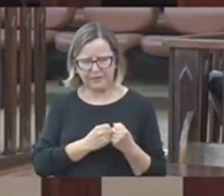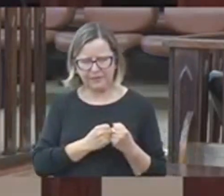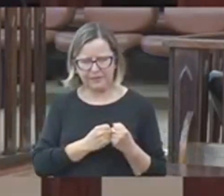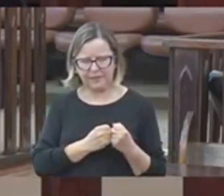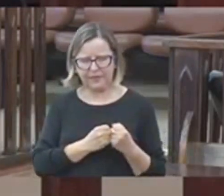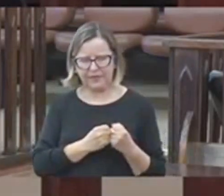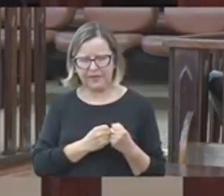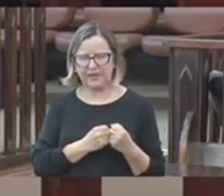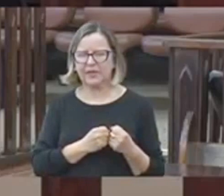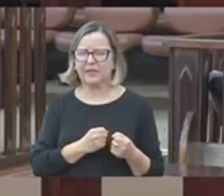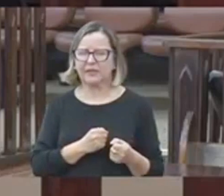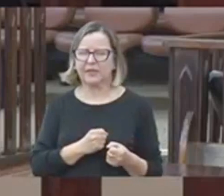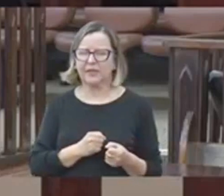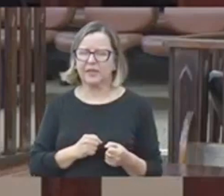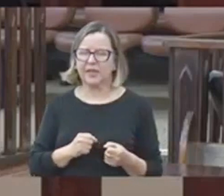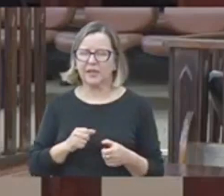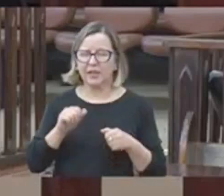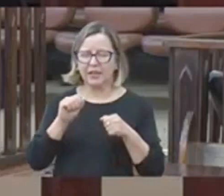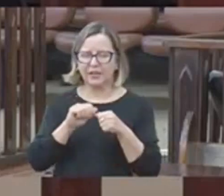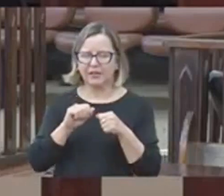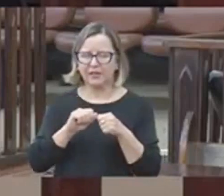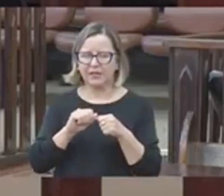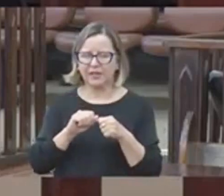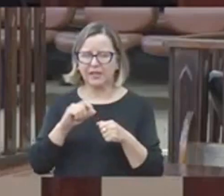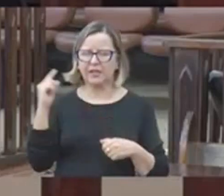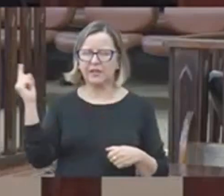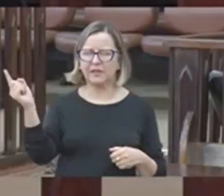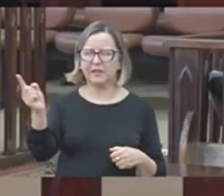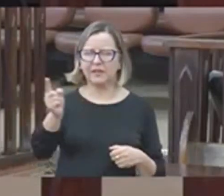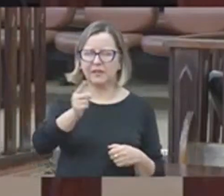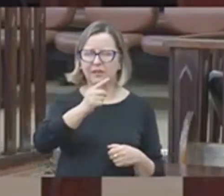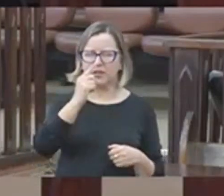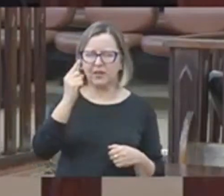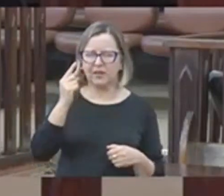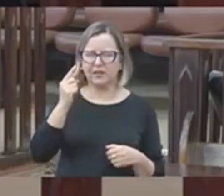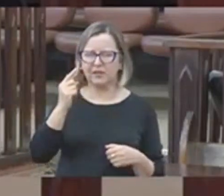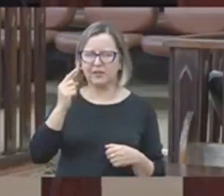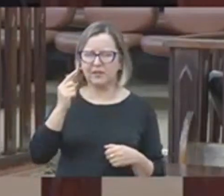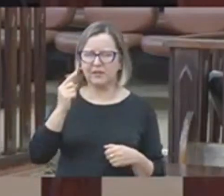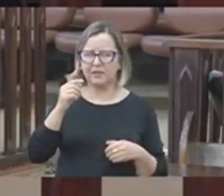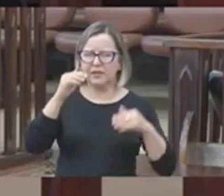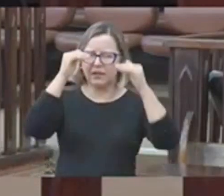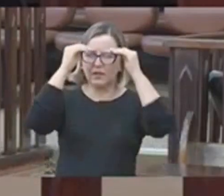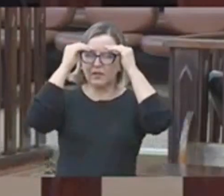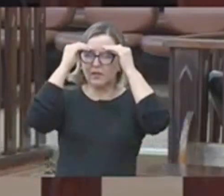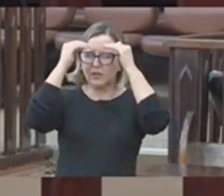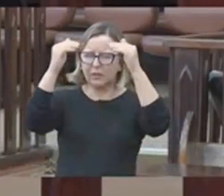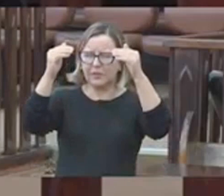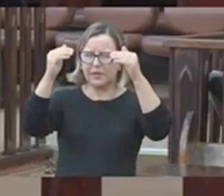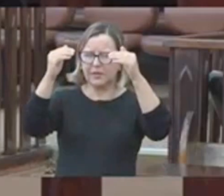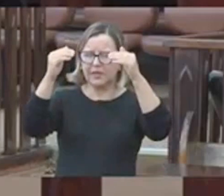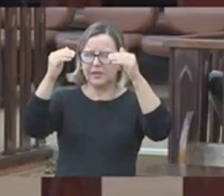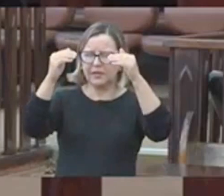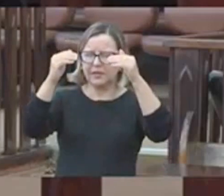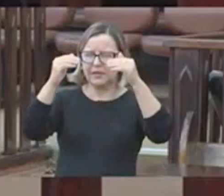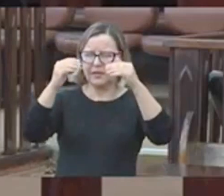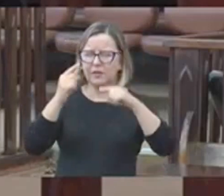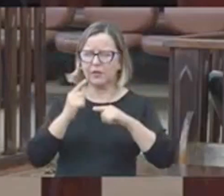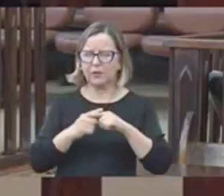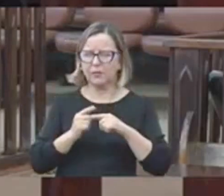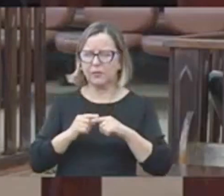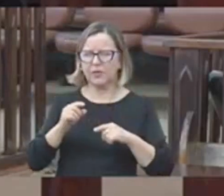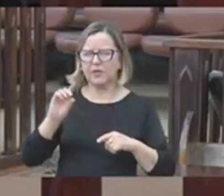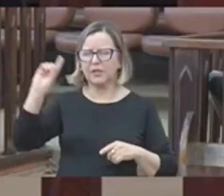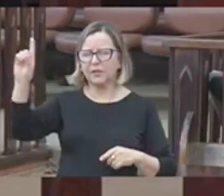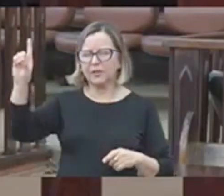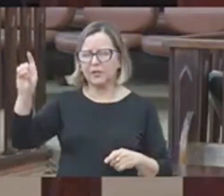nossa mente e fazer que andemos na tua direção amorosa. Eu sei que